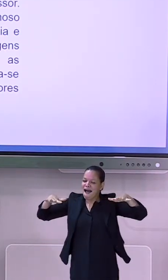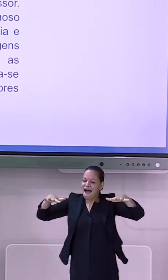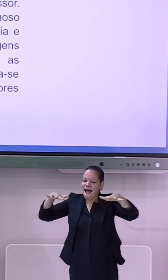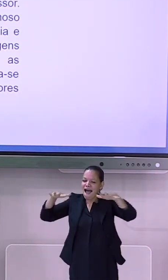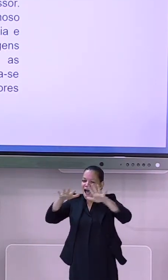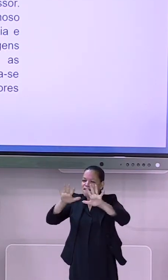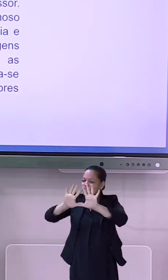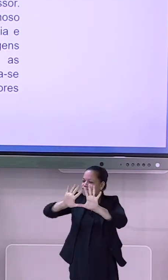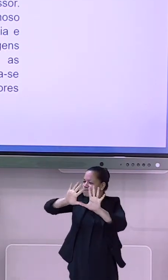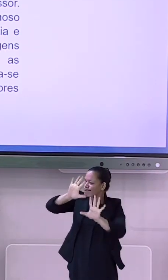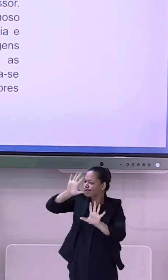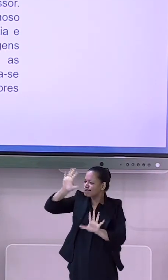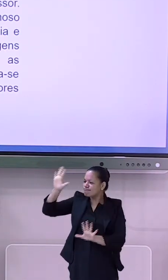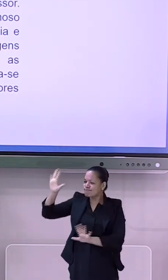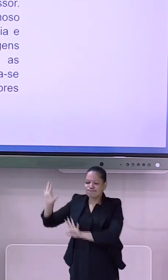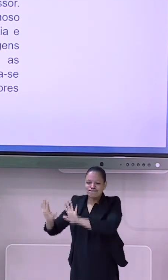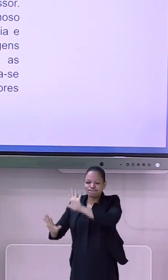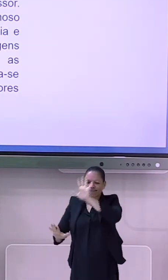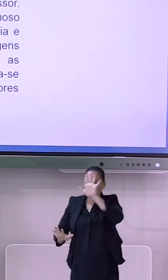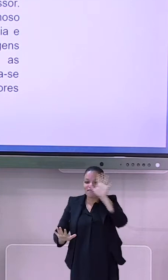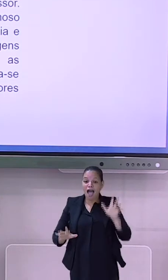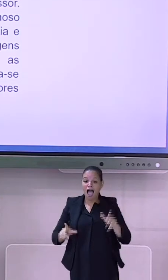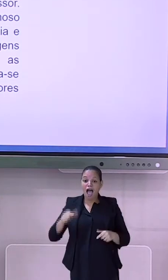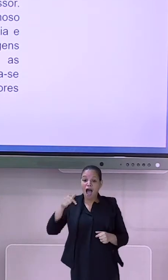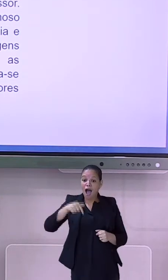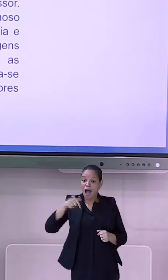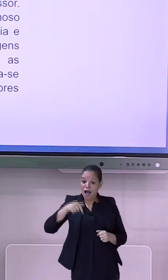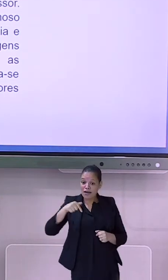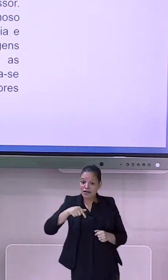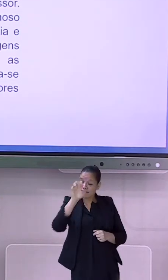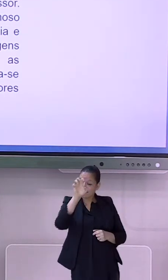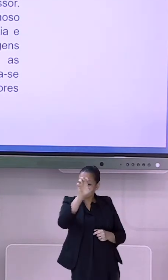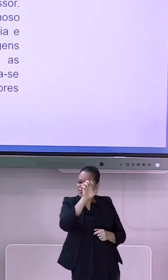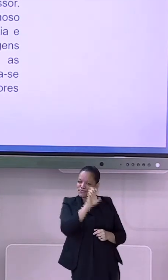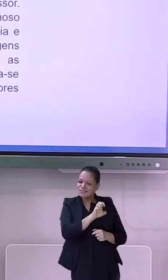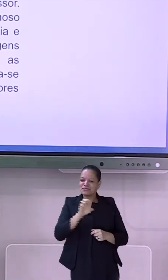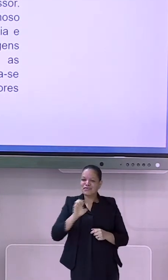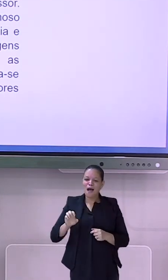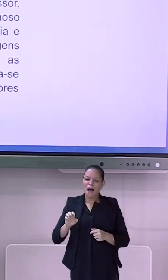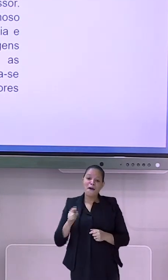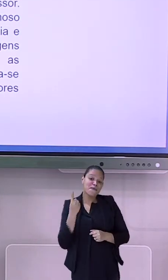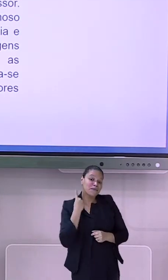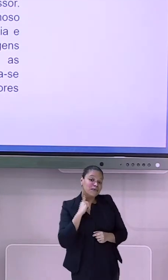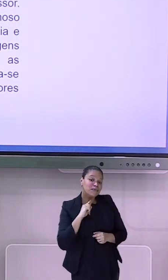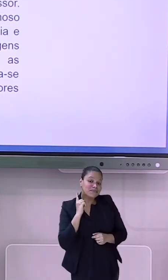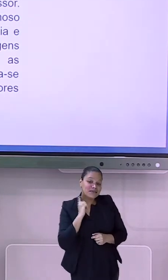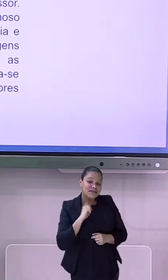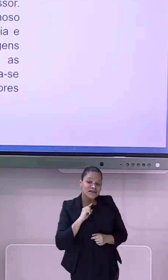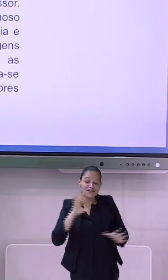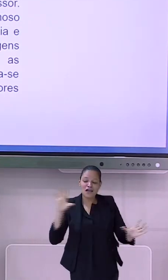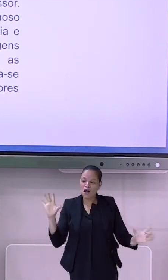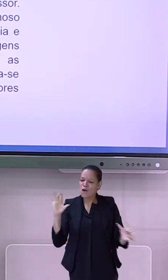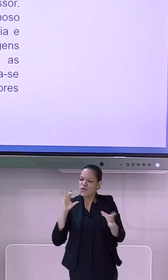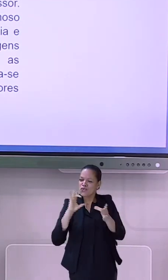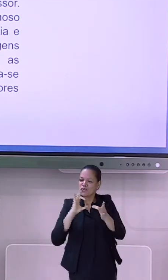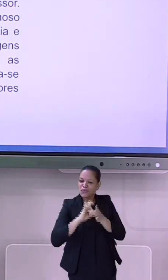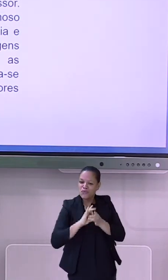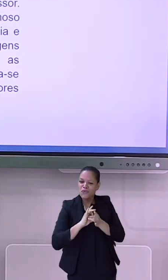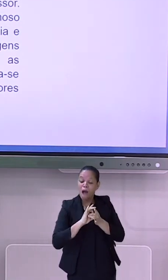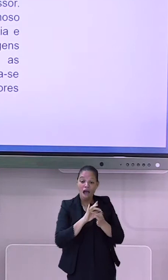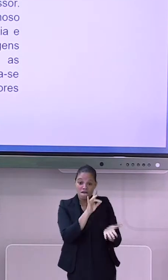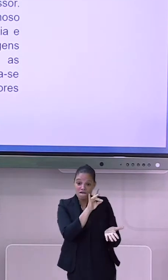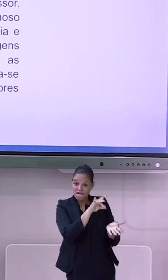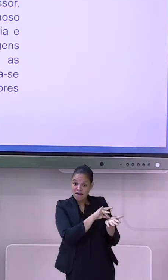do nosso estado. Então ele conseguia reunir o surreal, o imaginário, com a realidade. Ele viajava nas